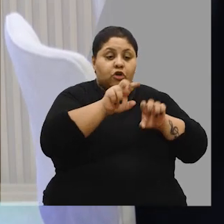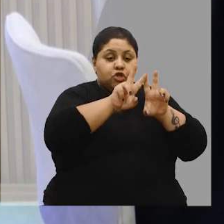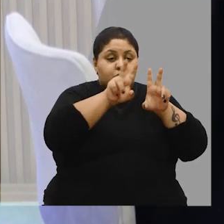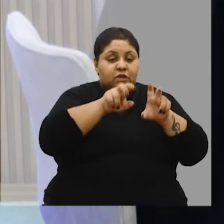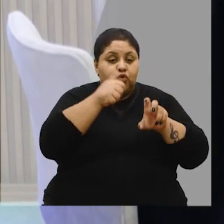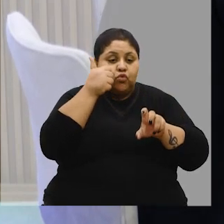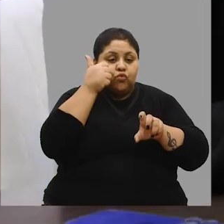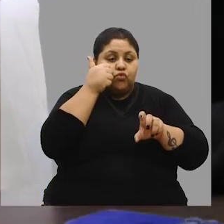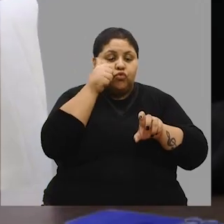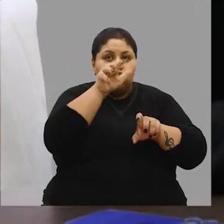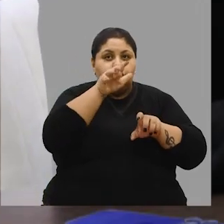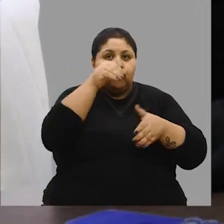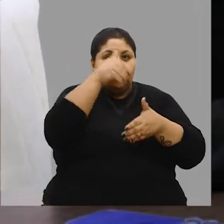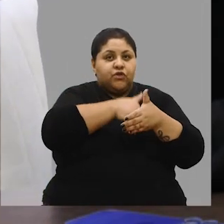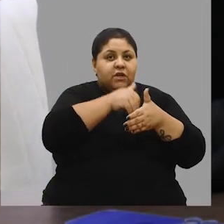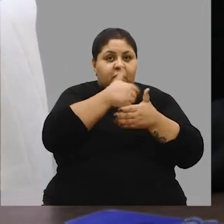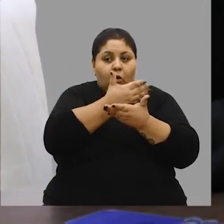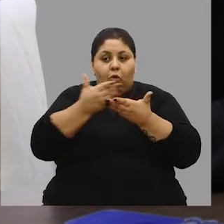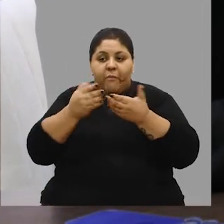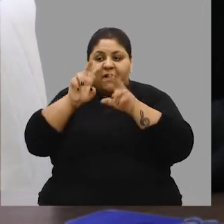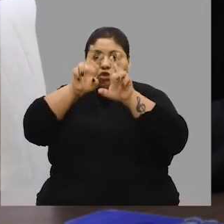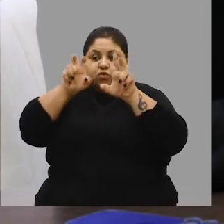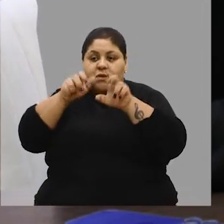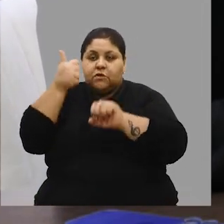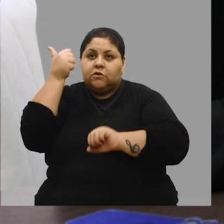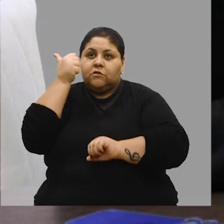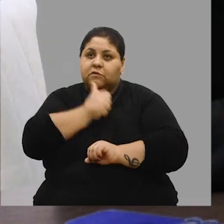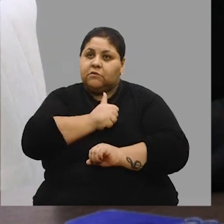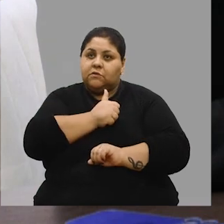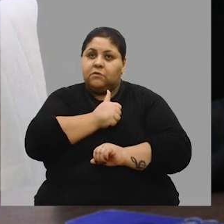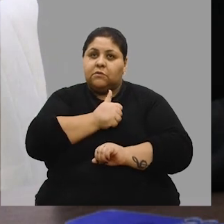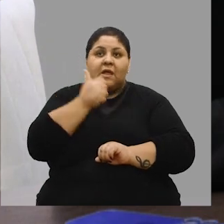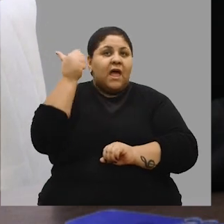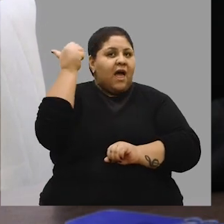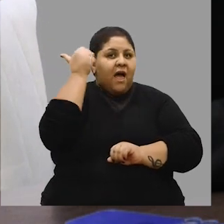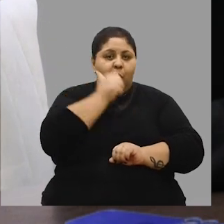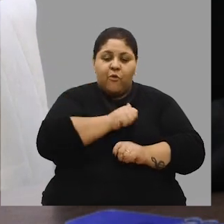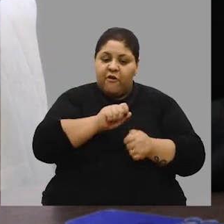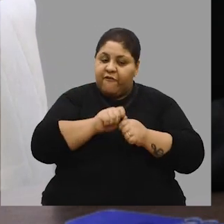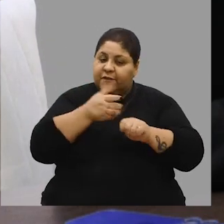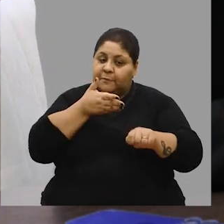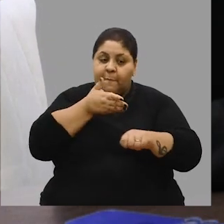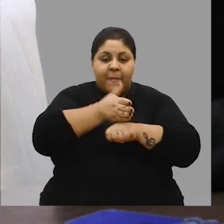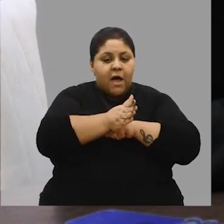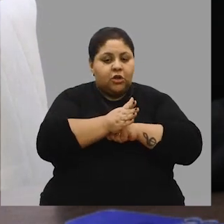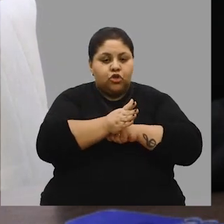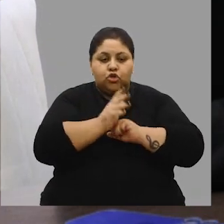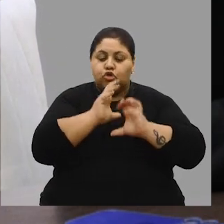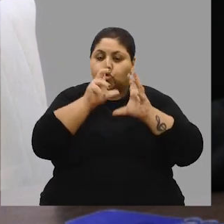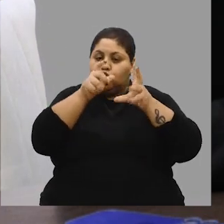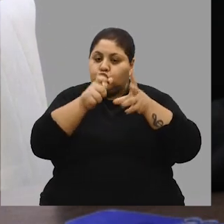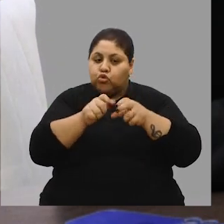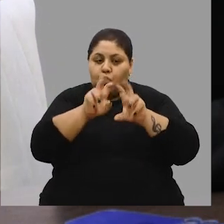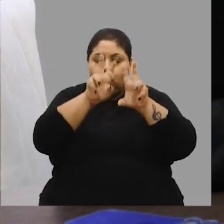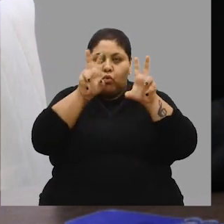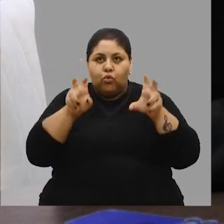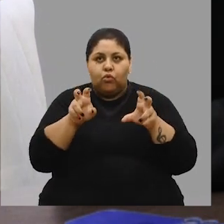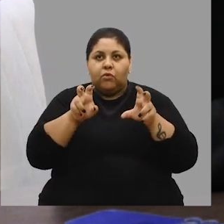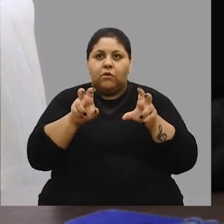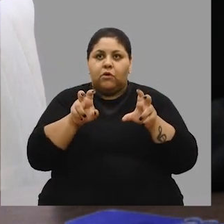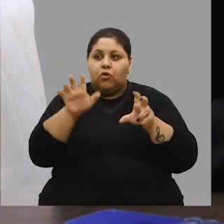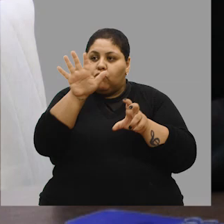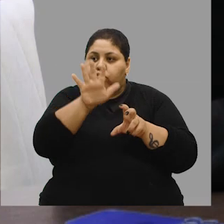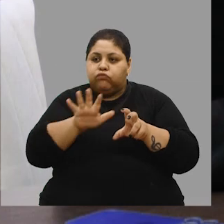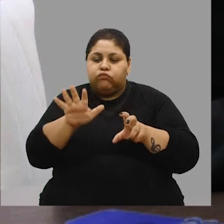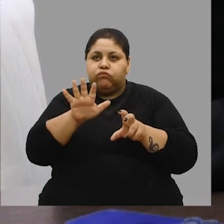em todos os âmbitos. Mas é que a mulher vem em todas as circunstâncias, ela até